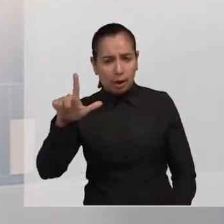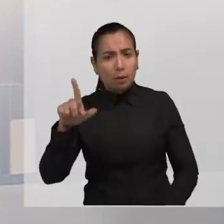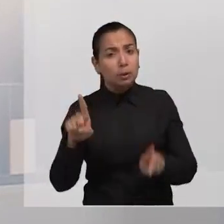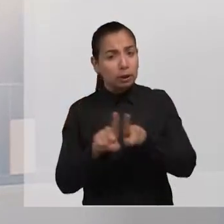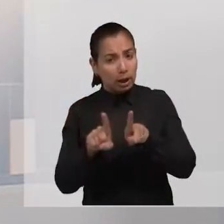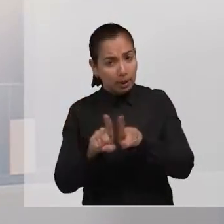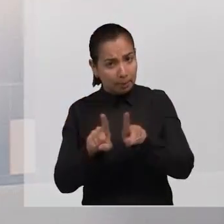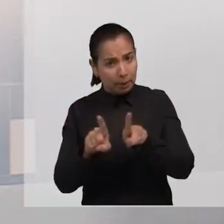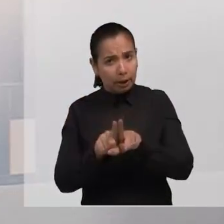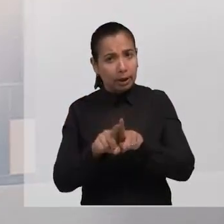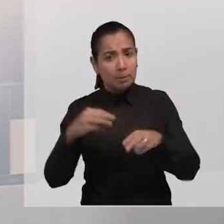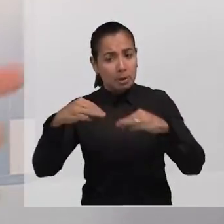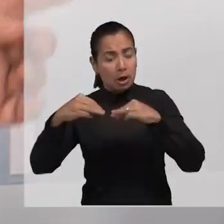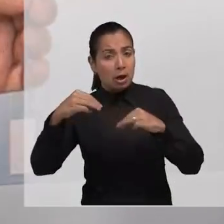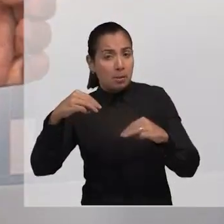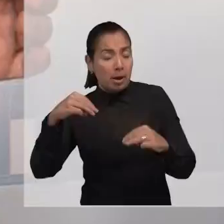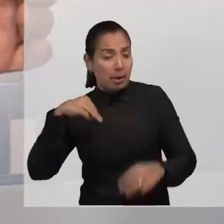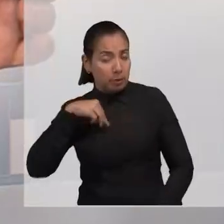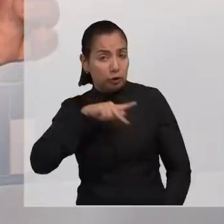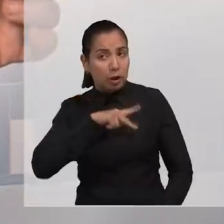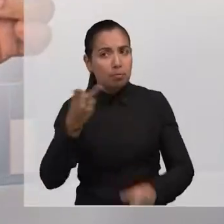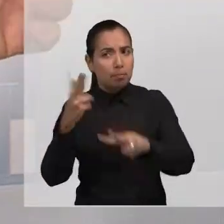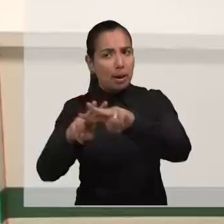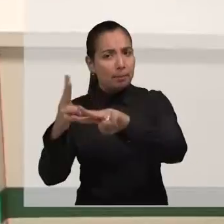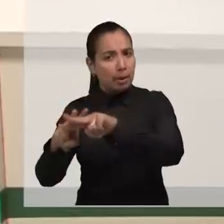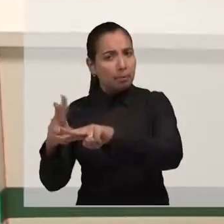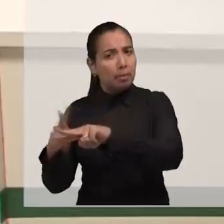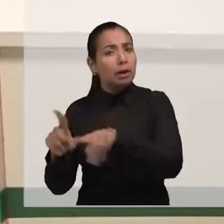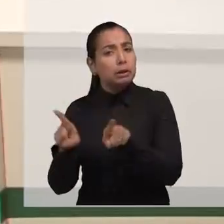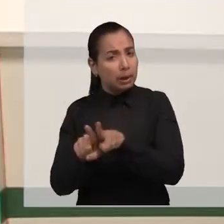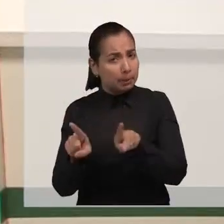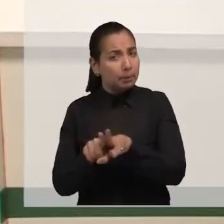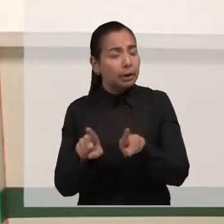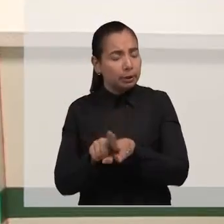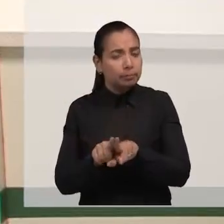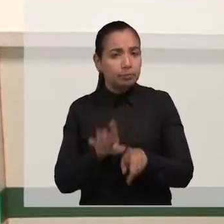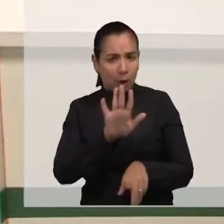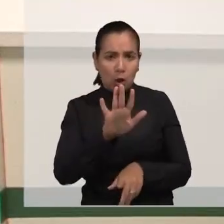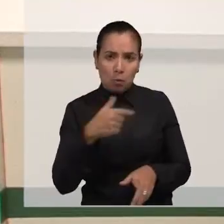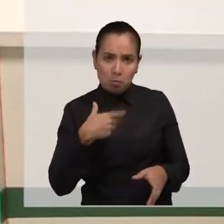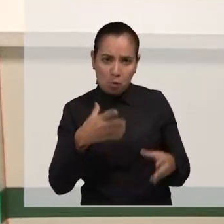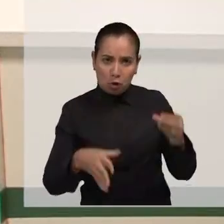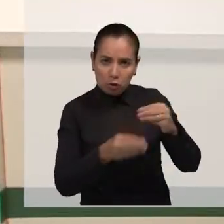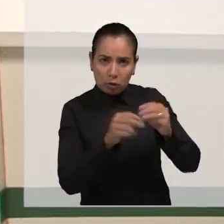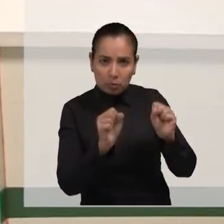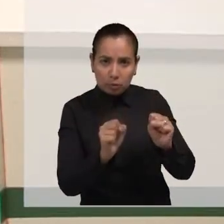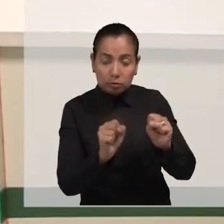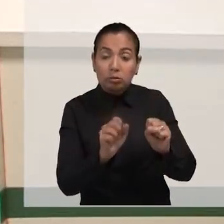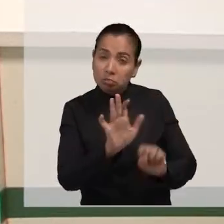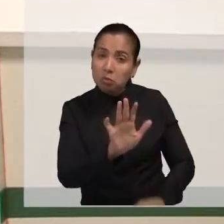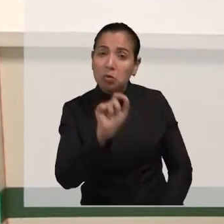Ministério Público prendendo. Agora o economista... O metrô... Agora, para completar seu raciocínio, o economista